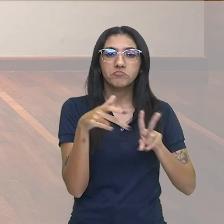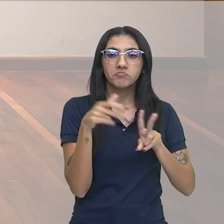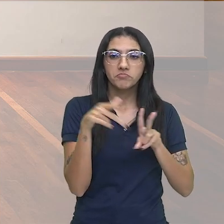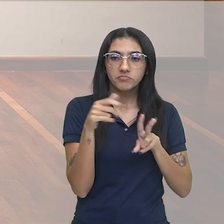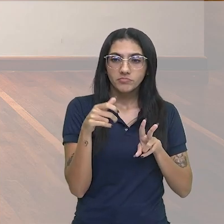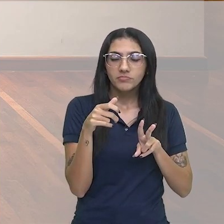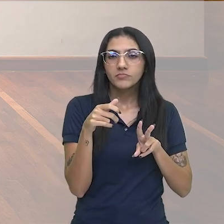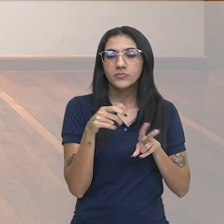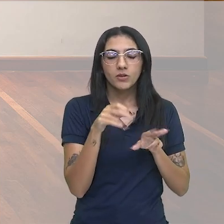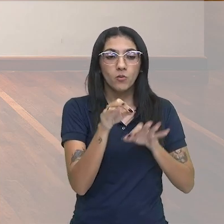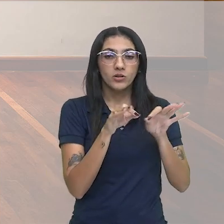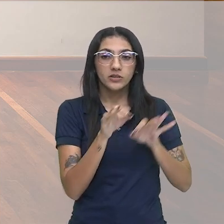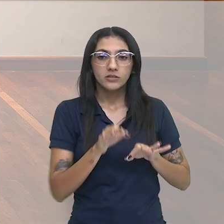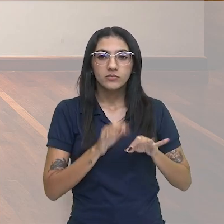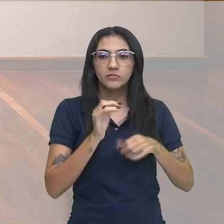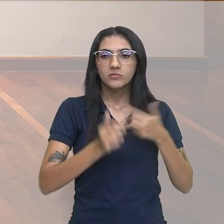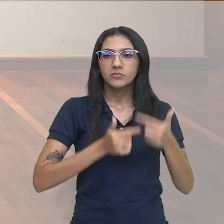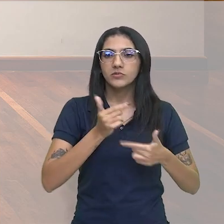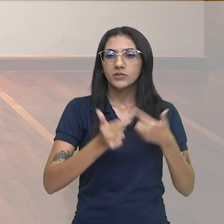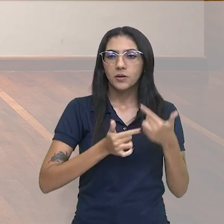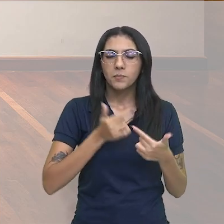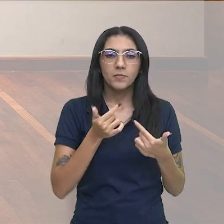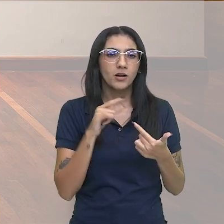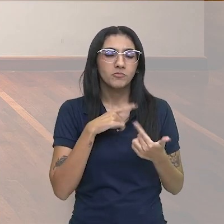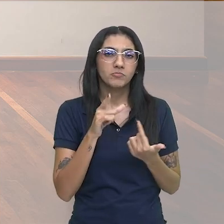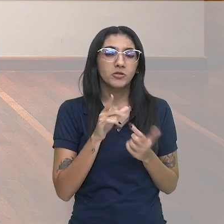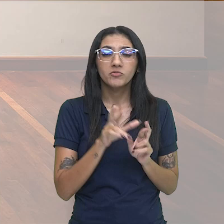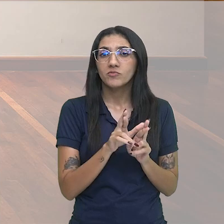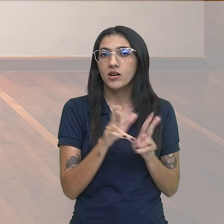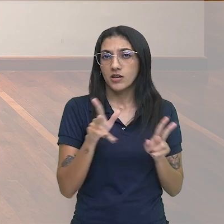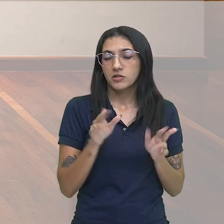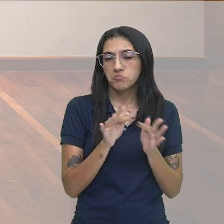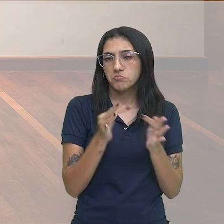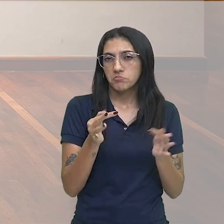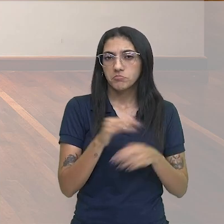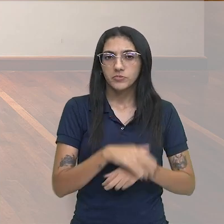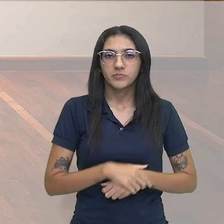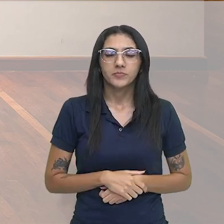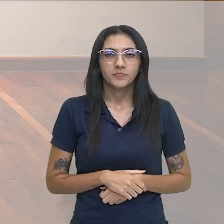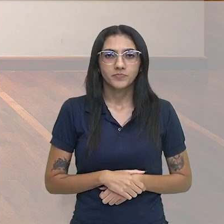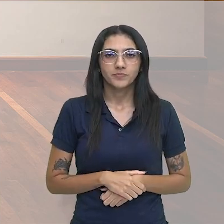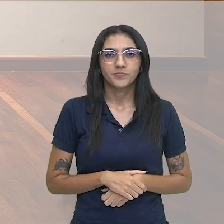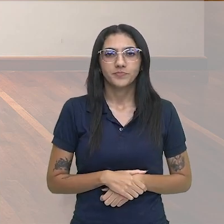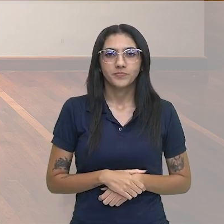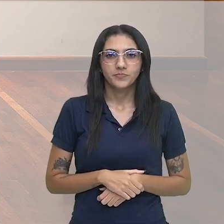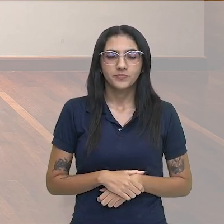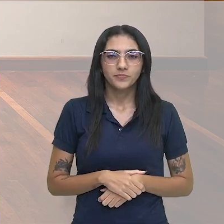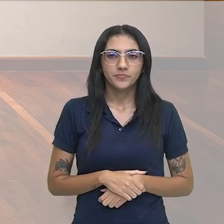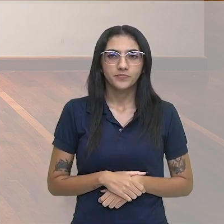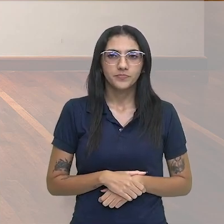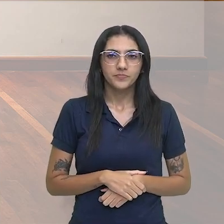social do trabalho é menos complexa. E aí ele traz um outro